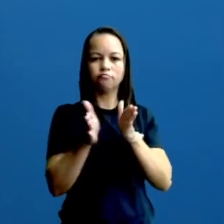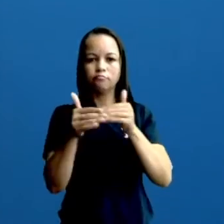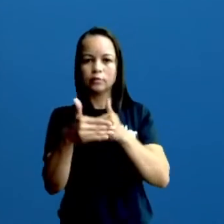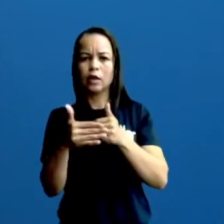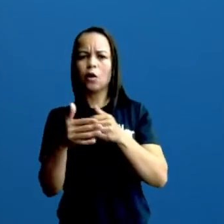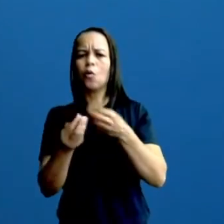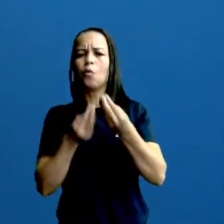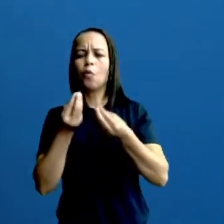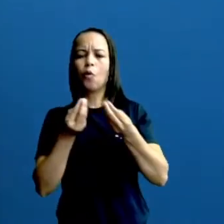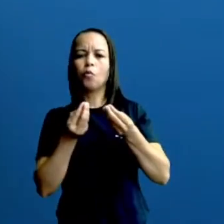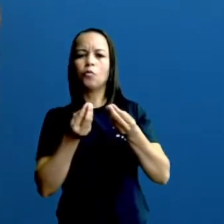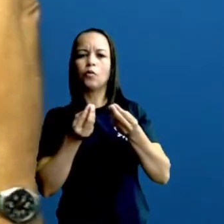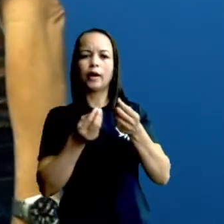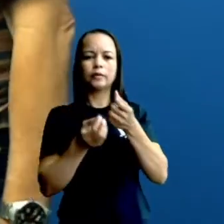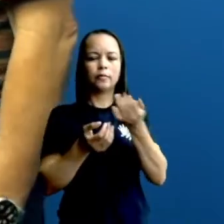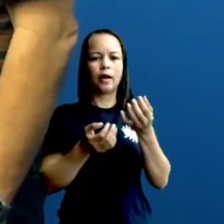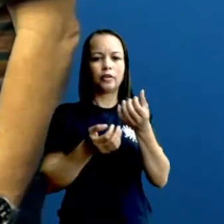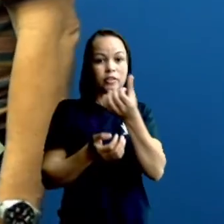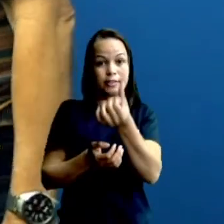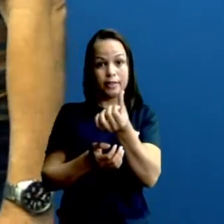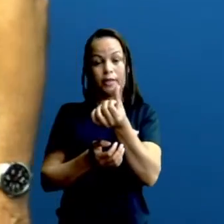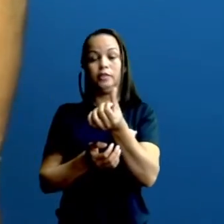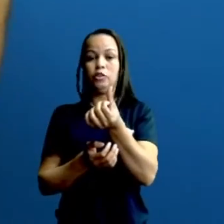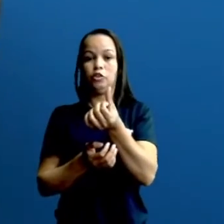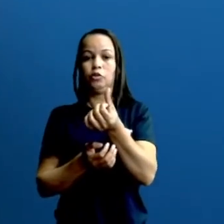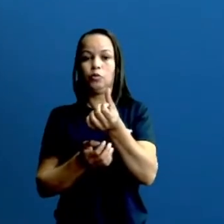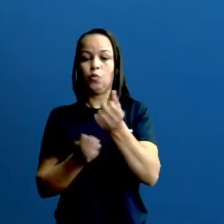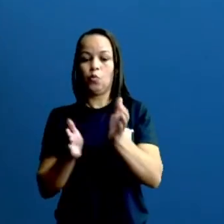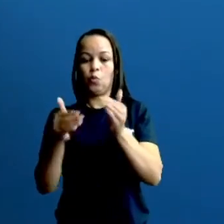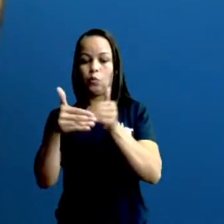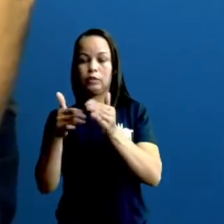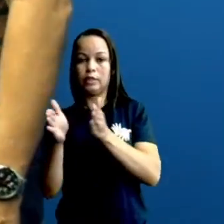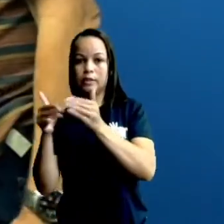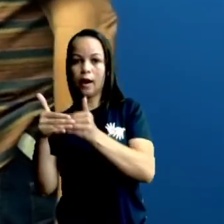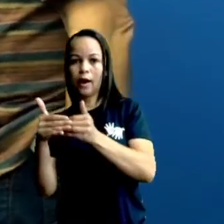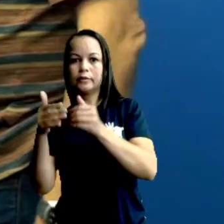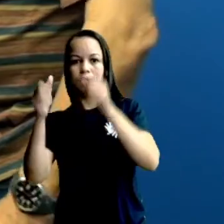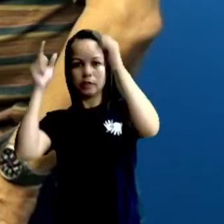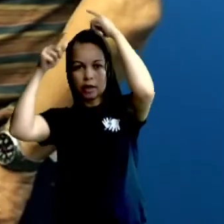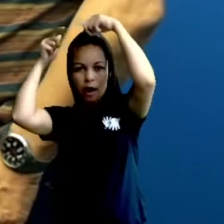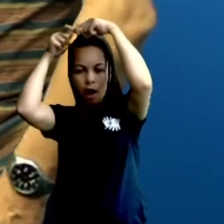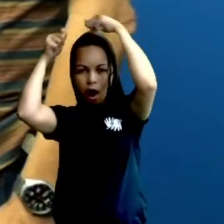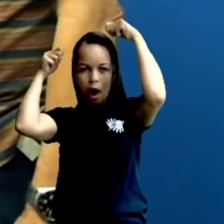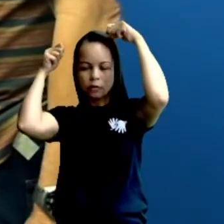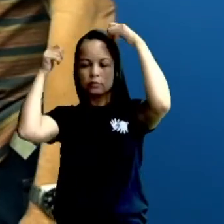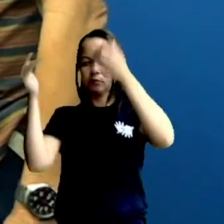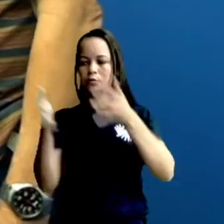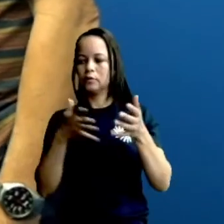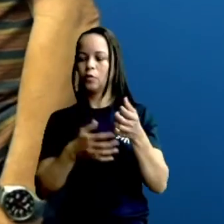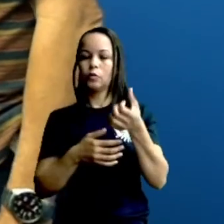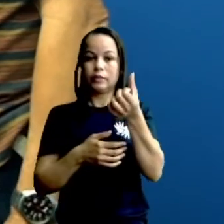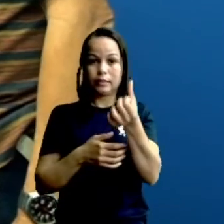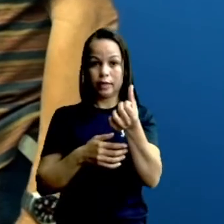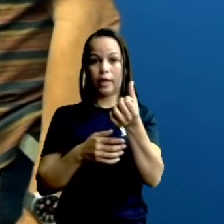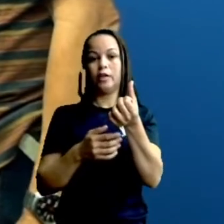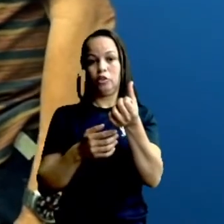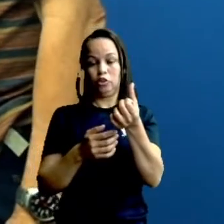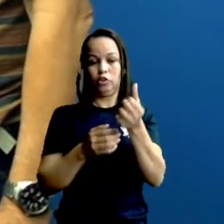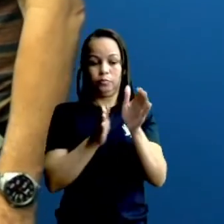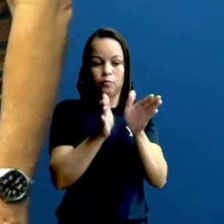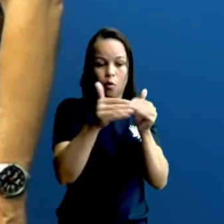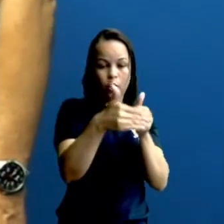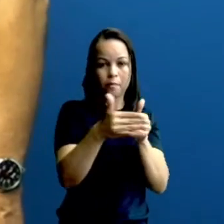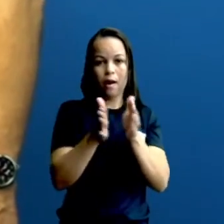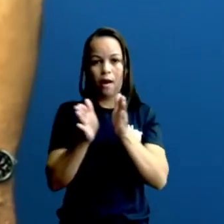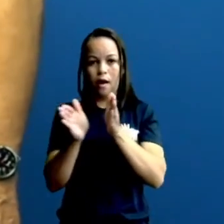cada embalagem vem 6 unidades, 30 lacinhos, sendo 6 por